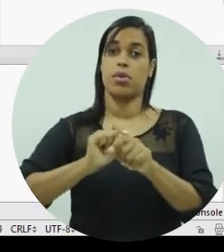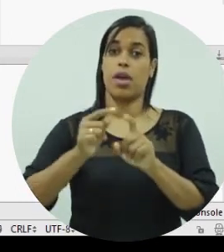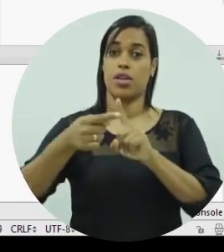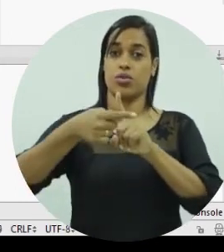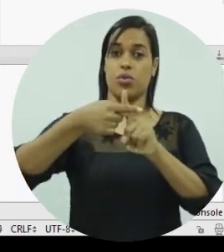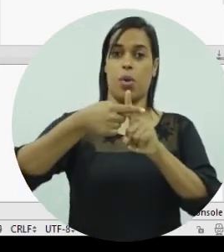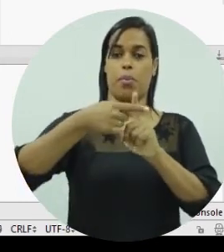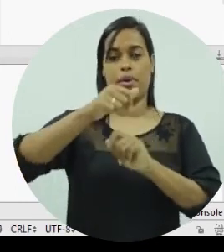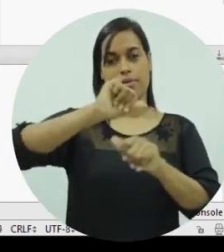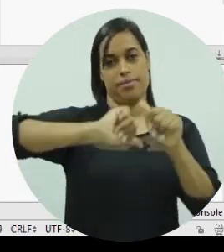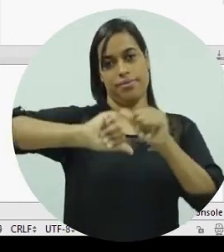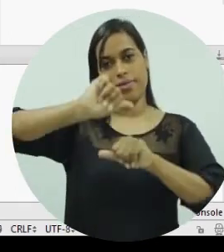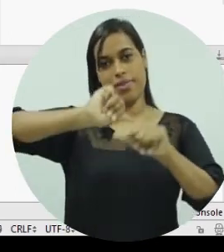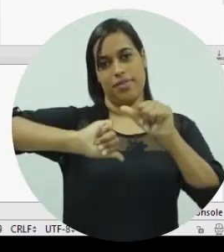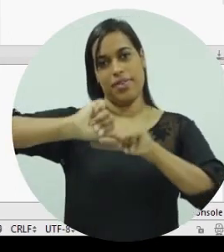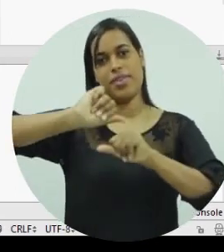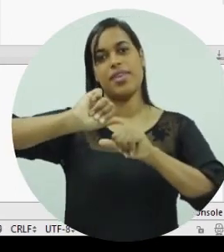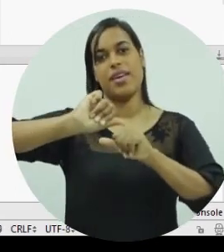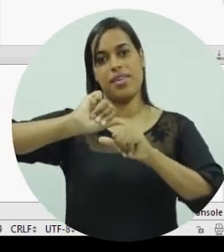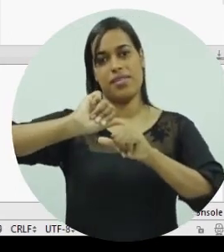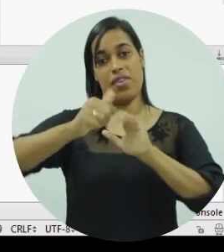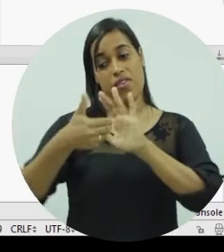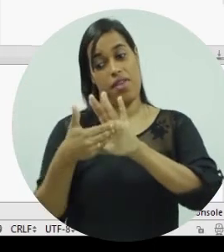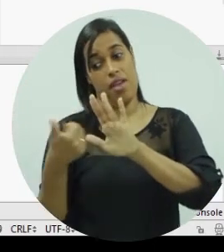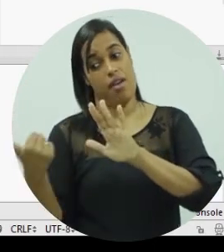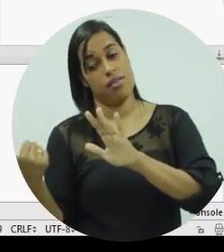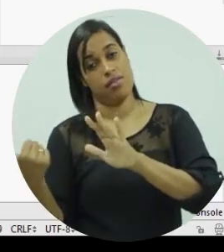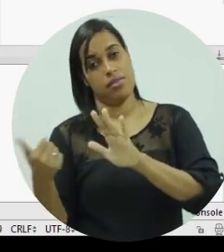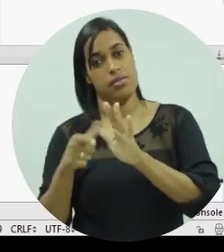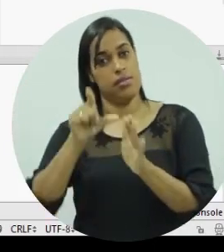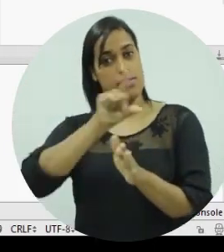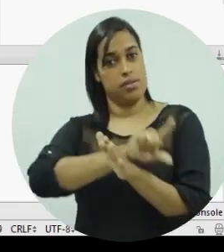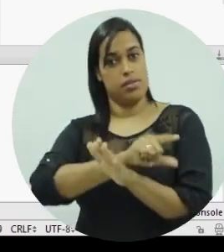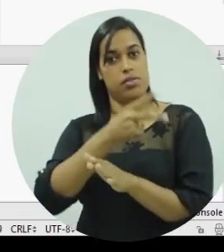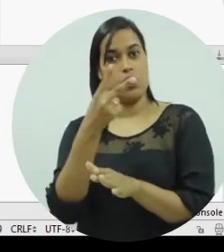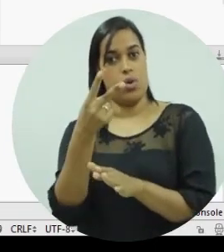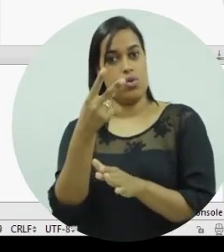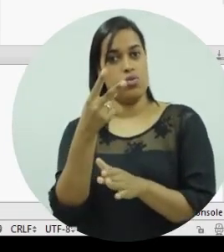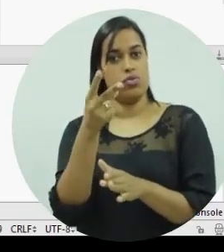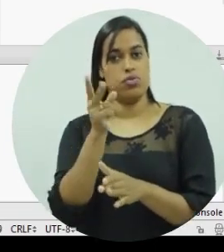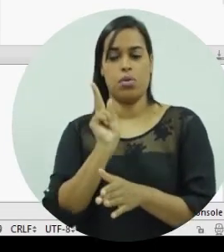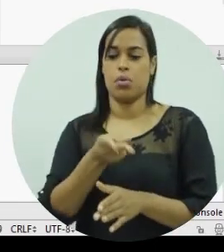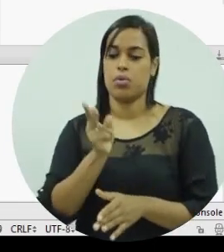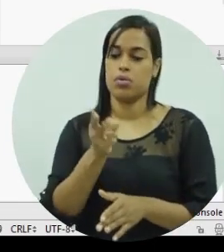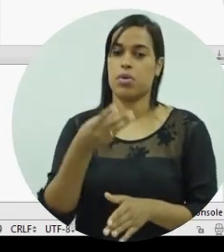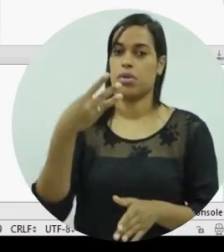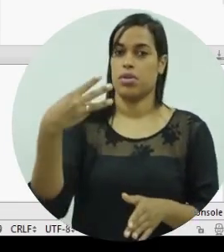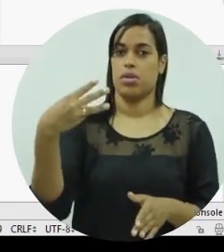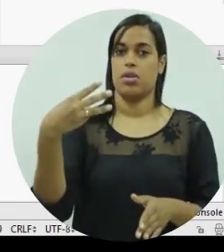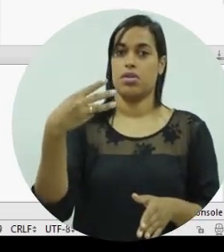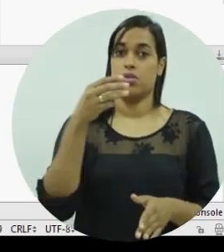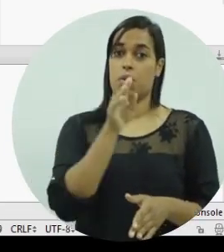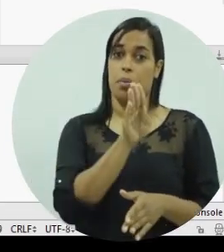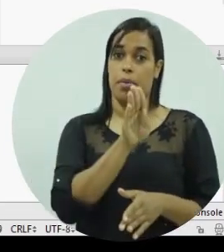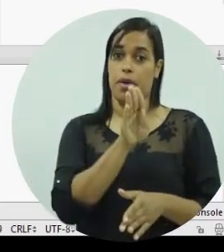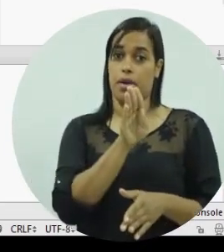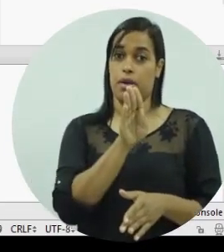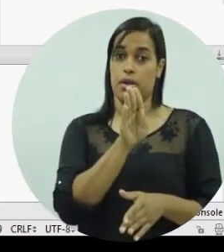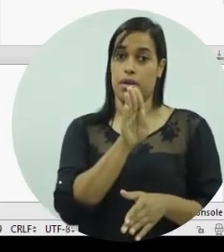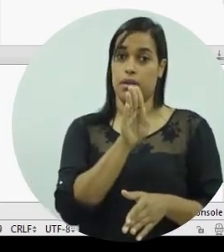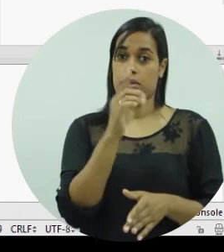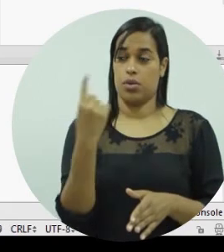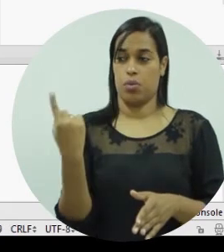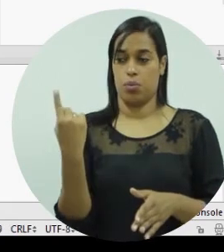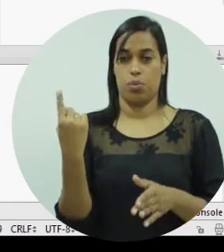na variável. Veja que o operador vem antes. Então, de 2 passa a ser 3. E no caso do B, de